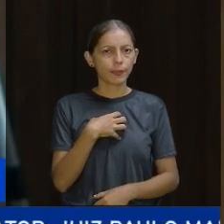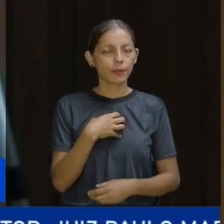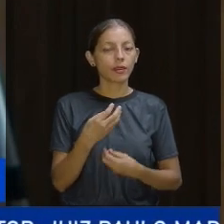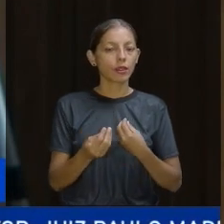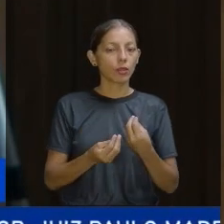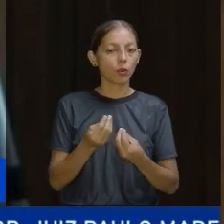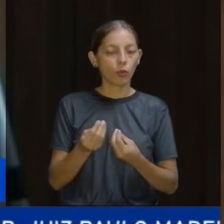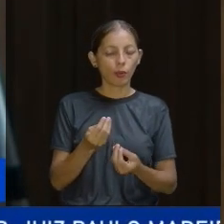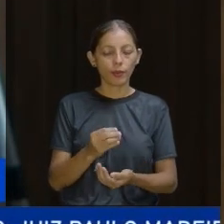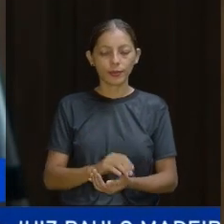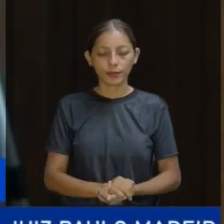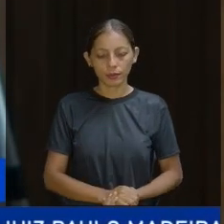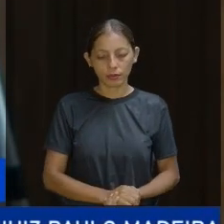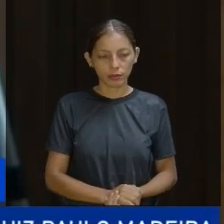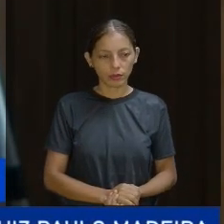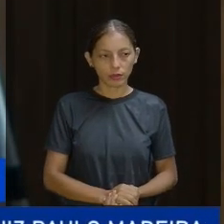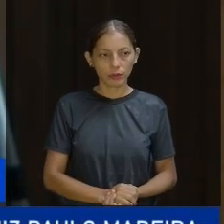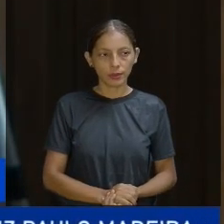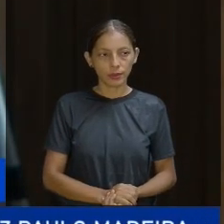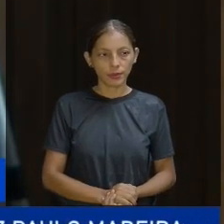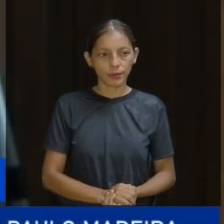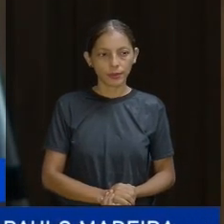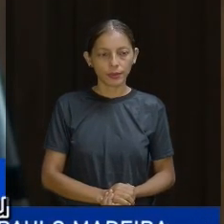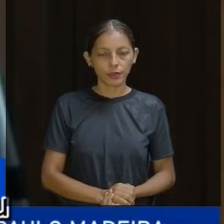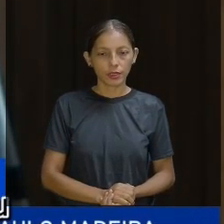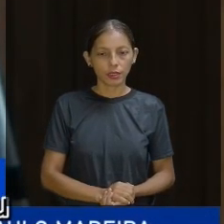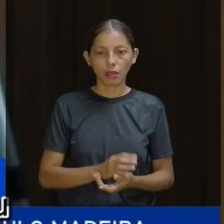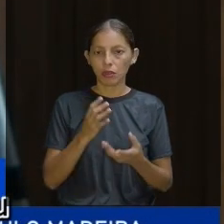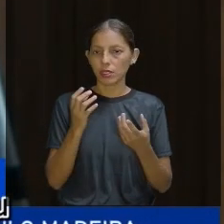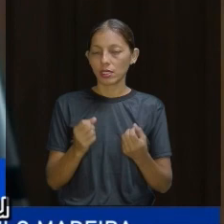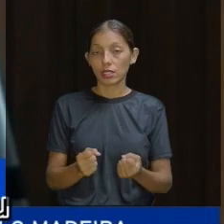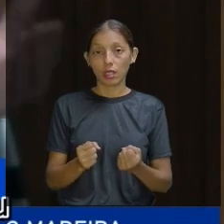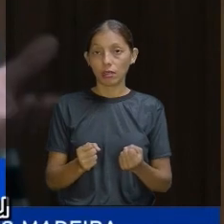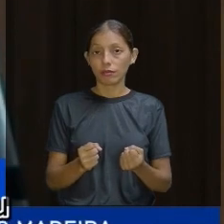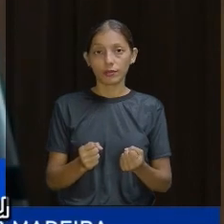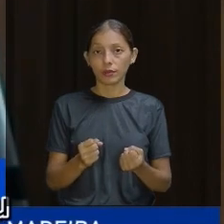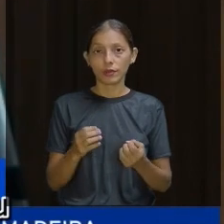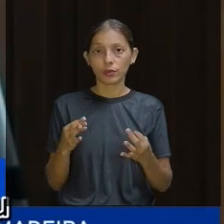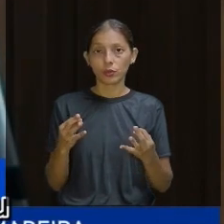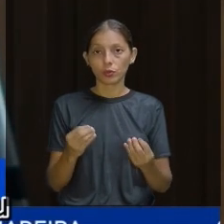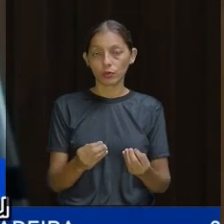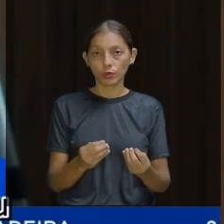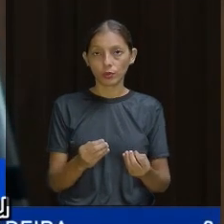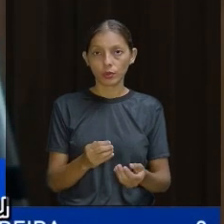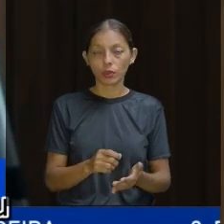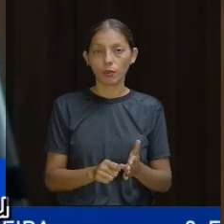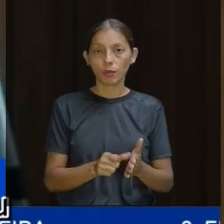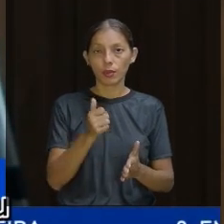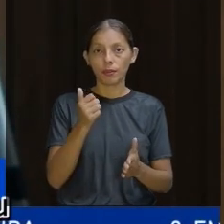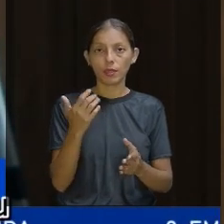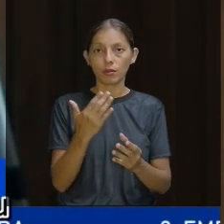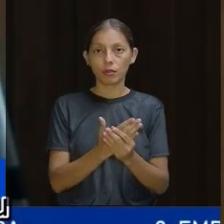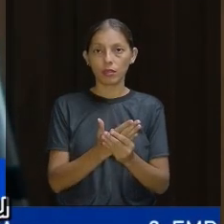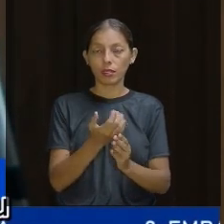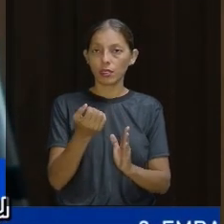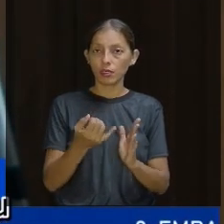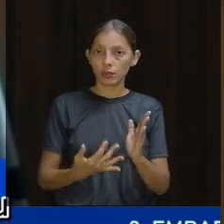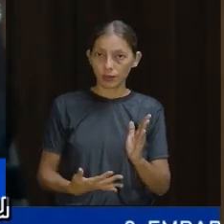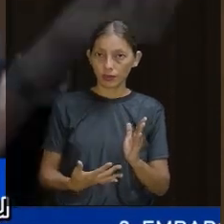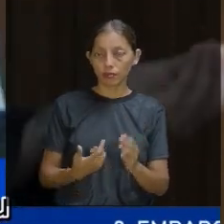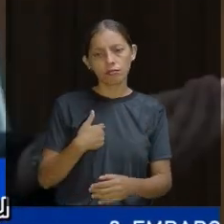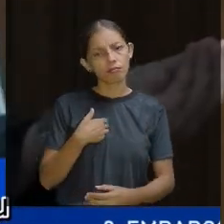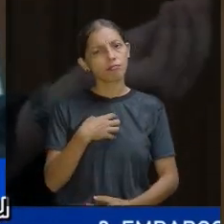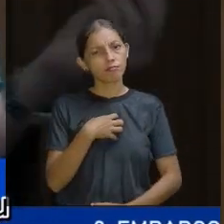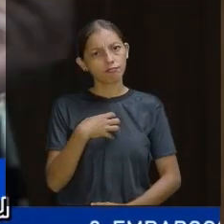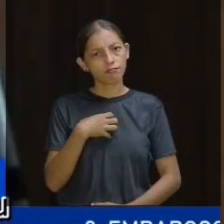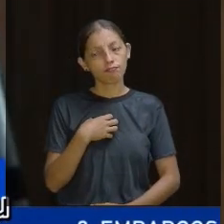totalmente, na hipótese de primeiros embargos. Mas se existe, pelo menos é isso que eu estou sentindo em relação ao desembargador Toque,